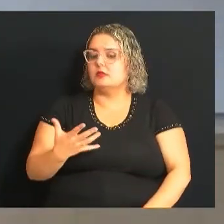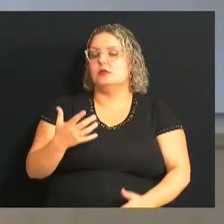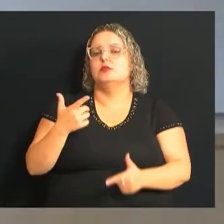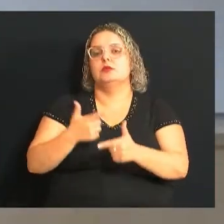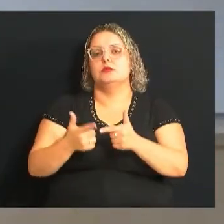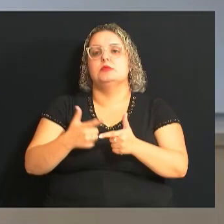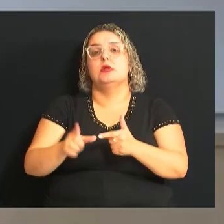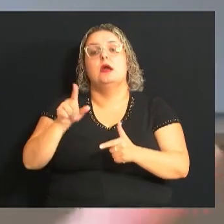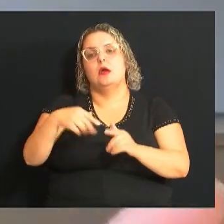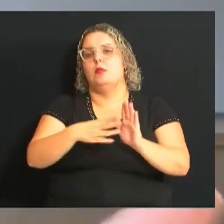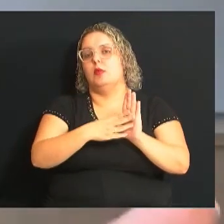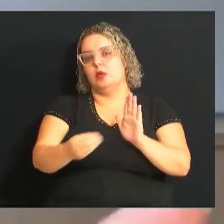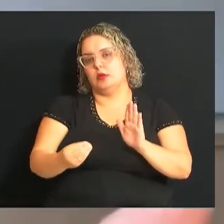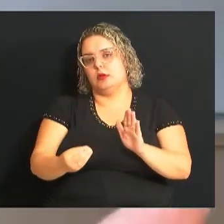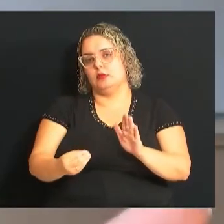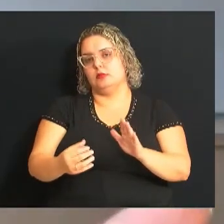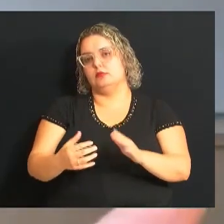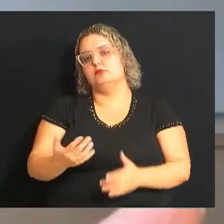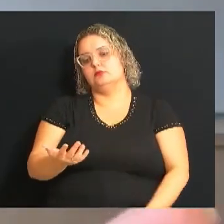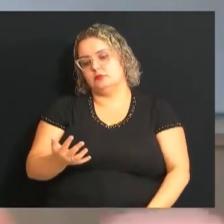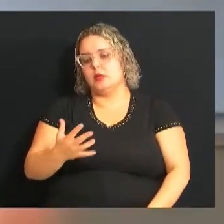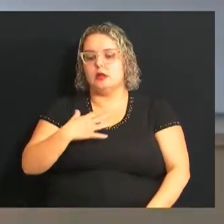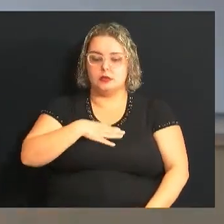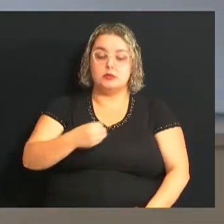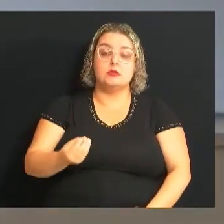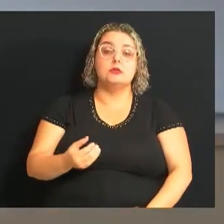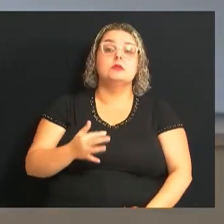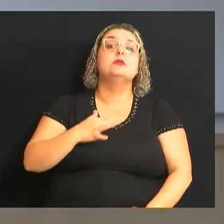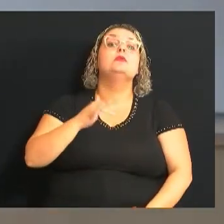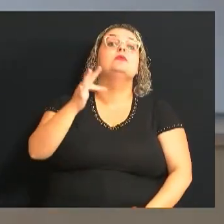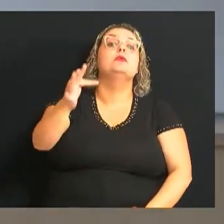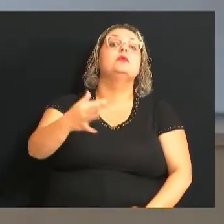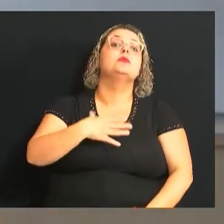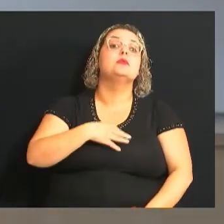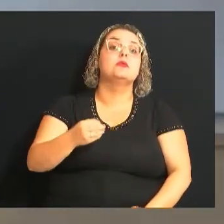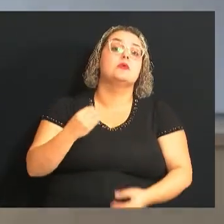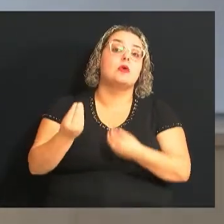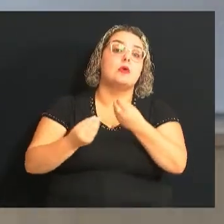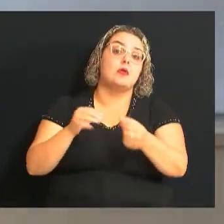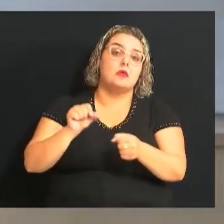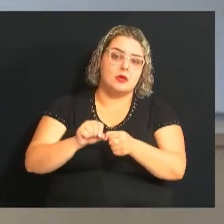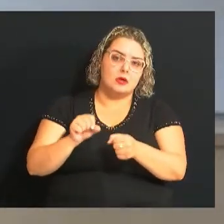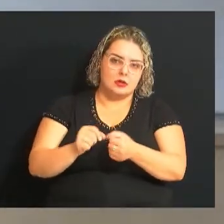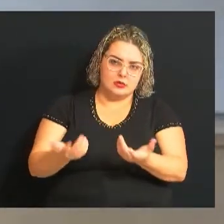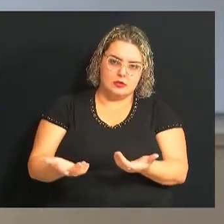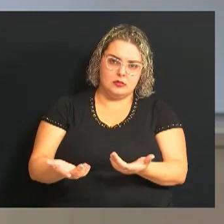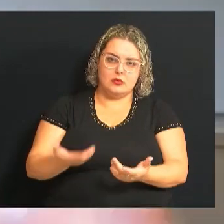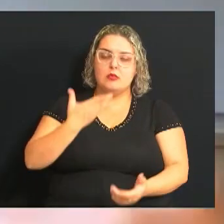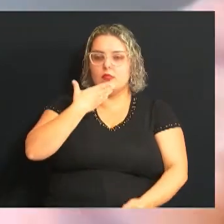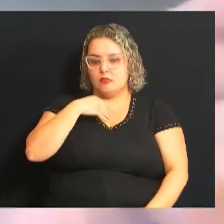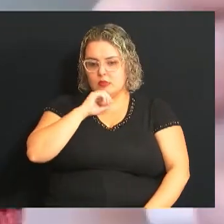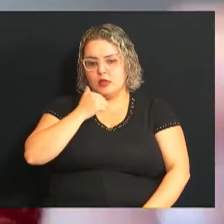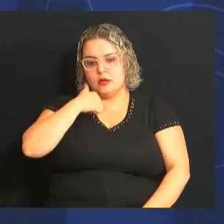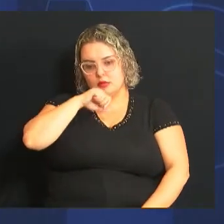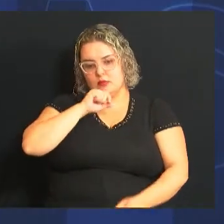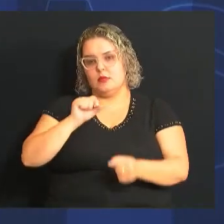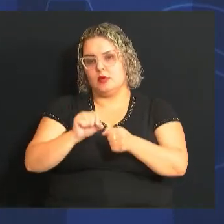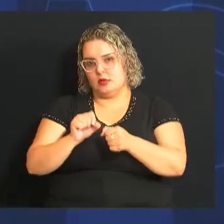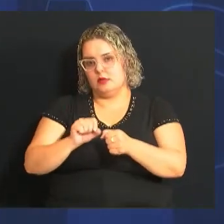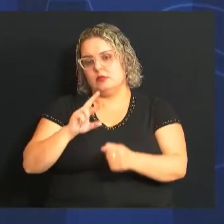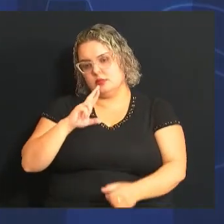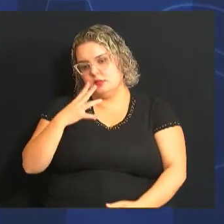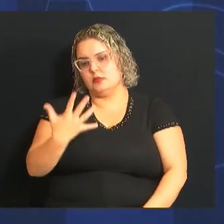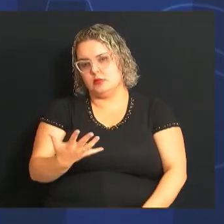filhos. E no futuro, como esses filhos vão fazer? Provavelmente como viram os pais resolvendo. Ô Dora,